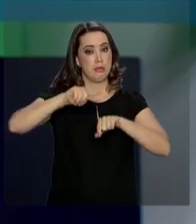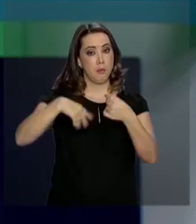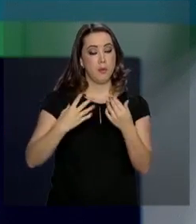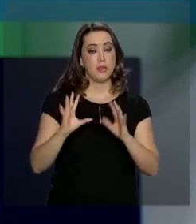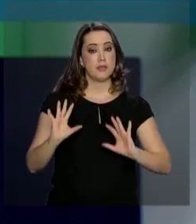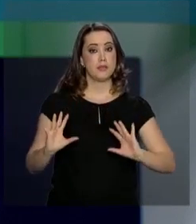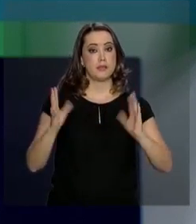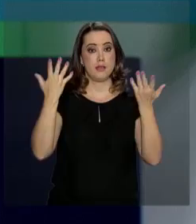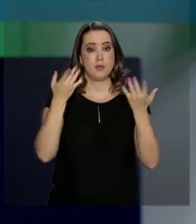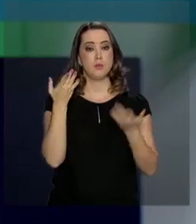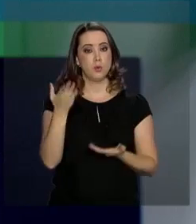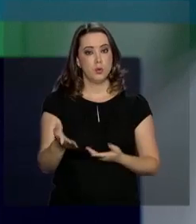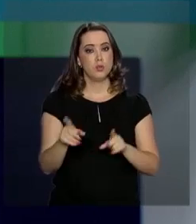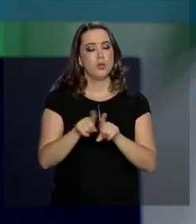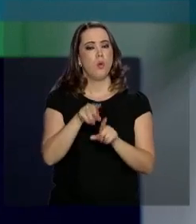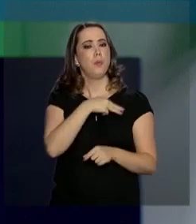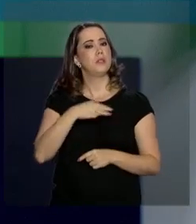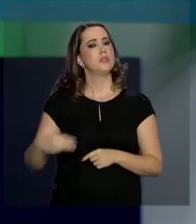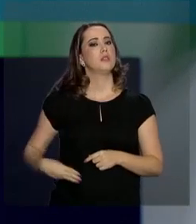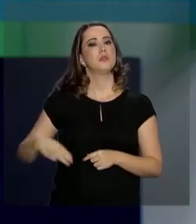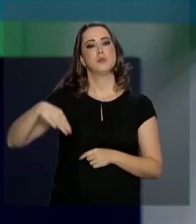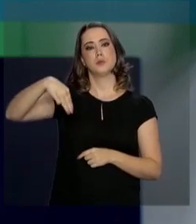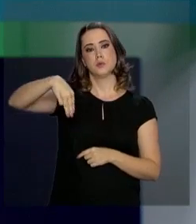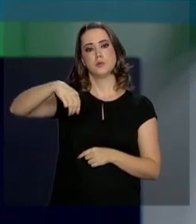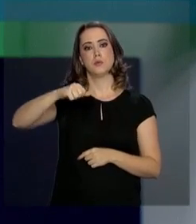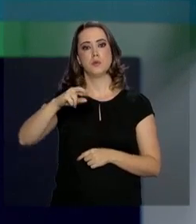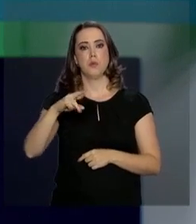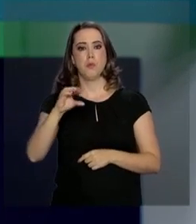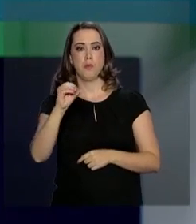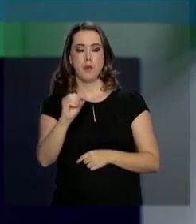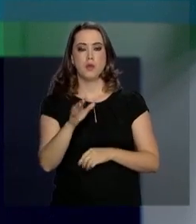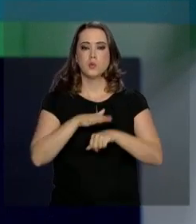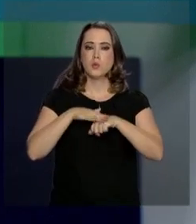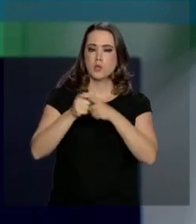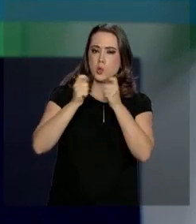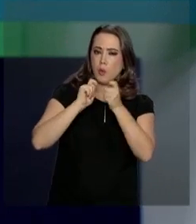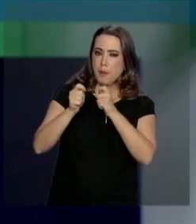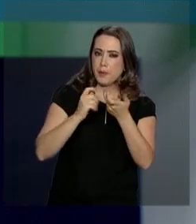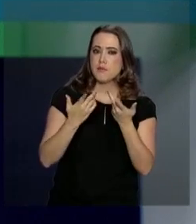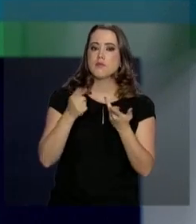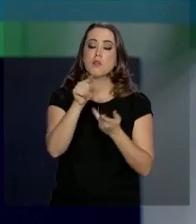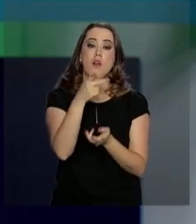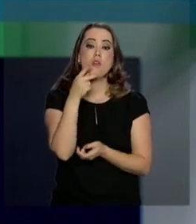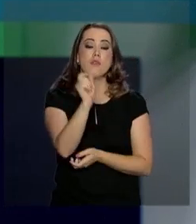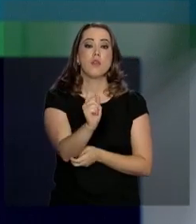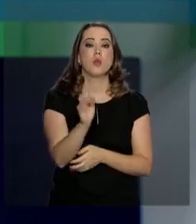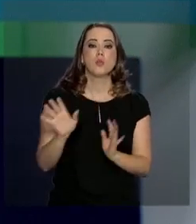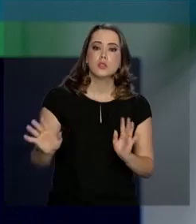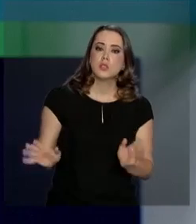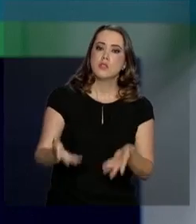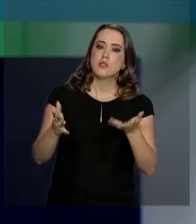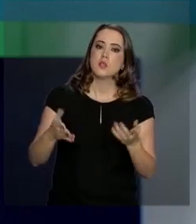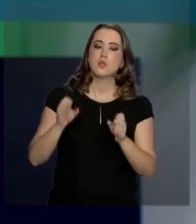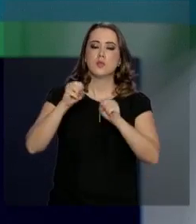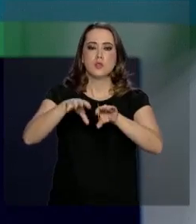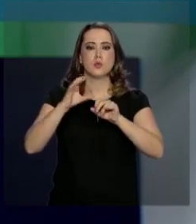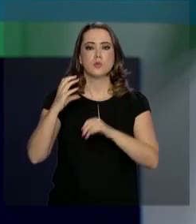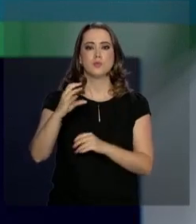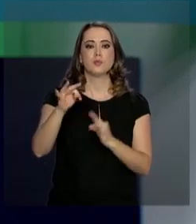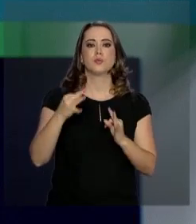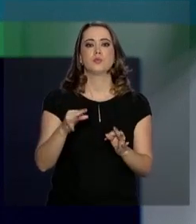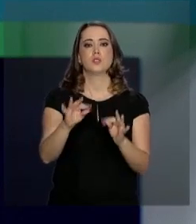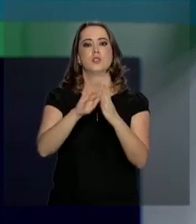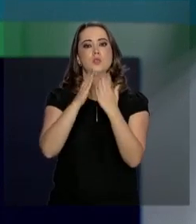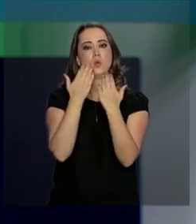troca de comando do Exército, o ministro Marcos Pontes conversou com a imprensa. Ele disse que incentivar o ensino da ciência